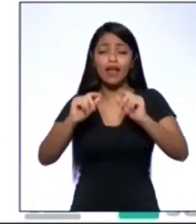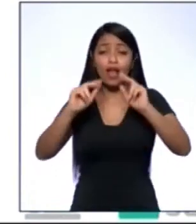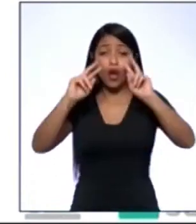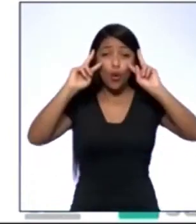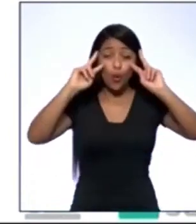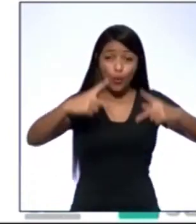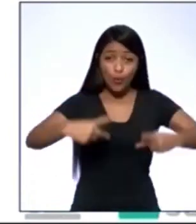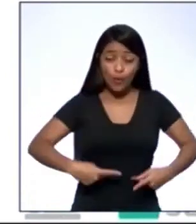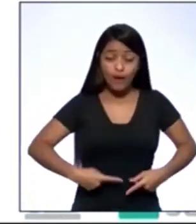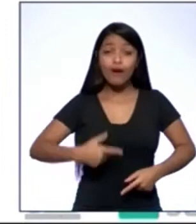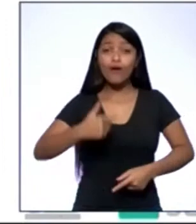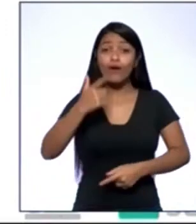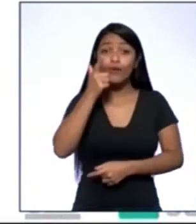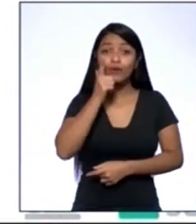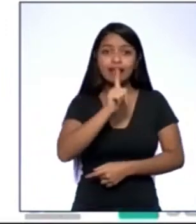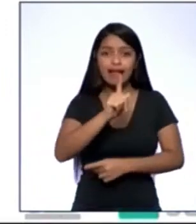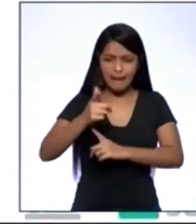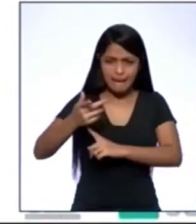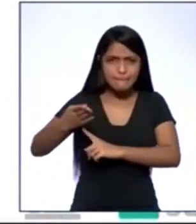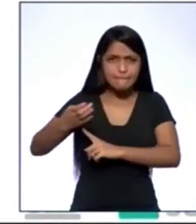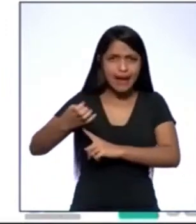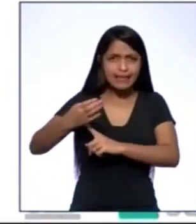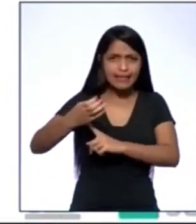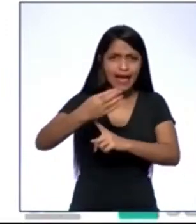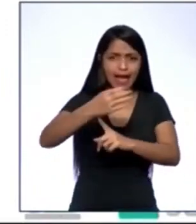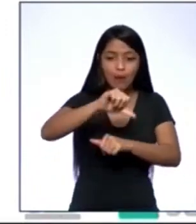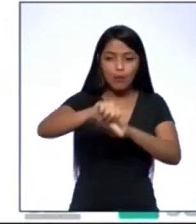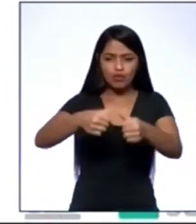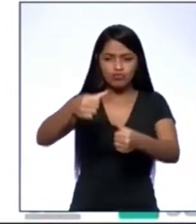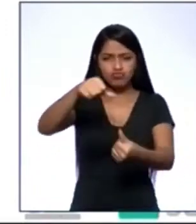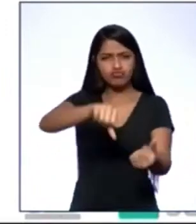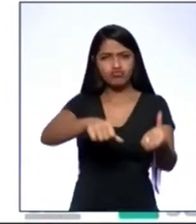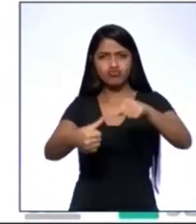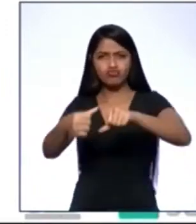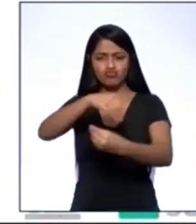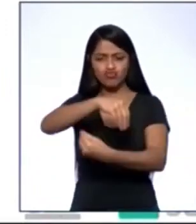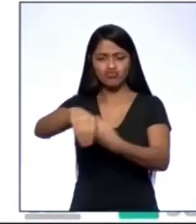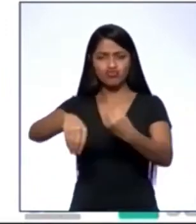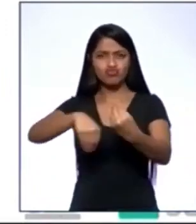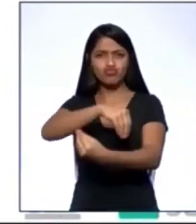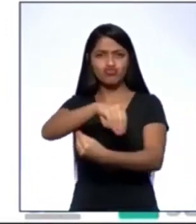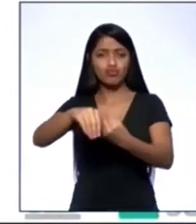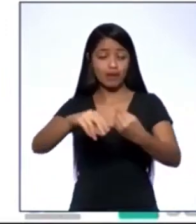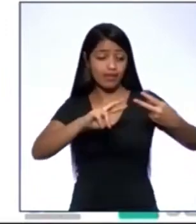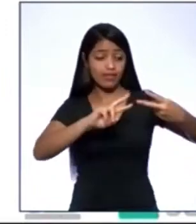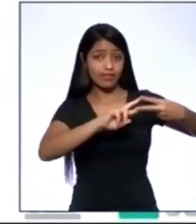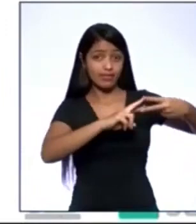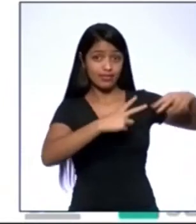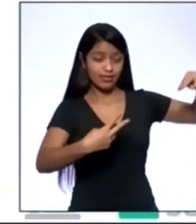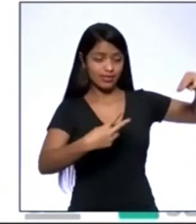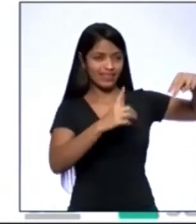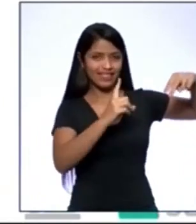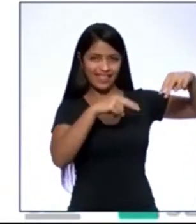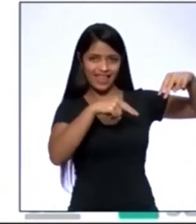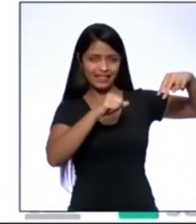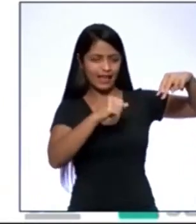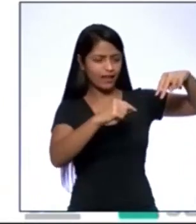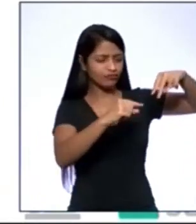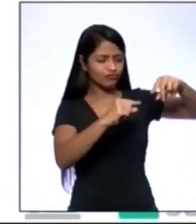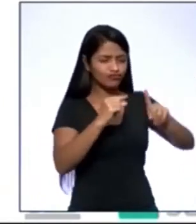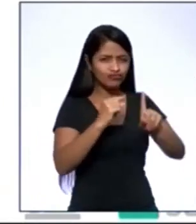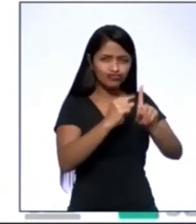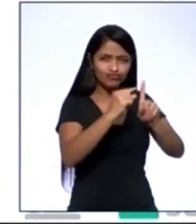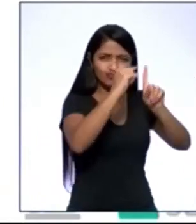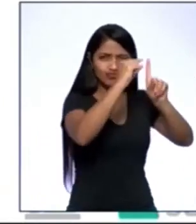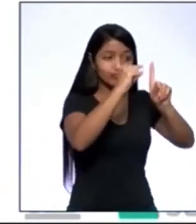bactérias em basicamente tubos de ensaios vivos, inserindo o gene, o DNA, daquilo que nós